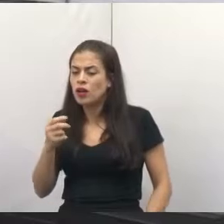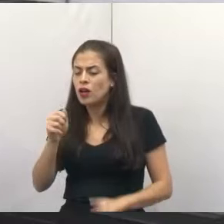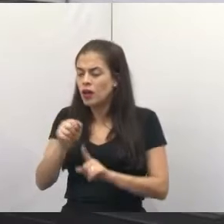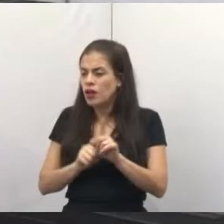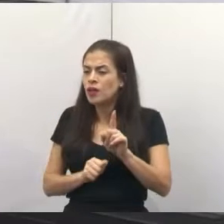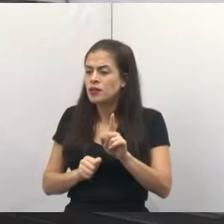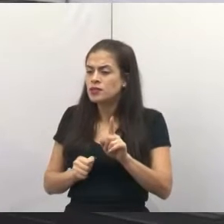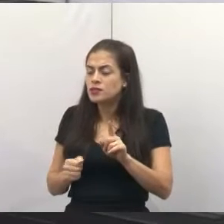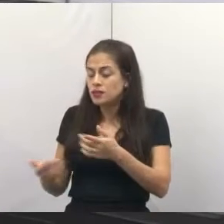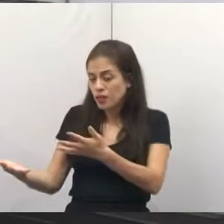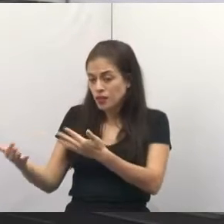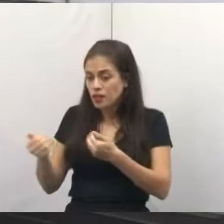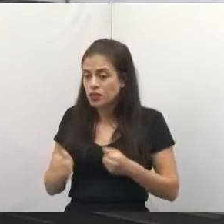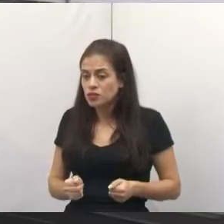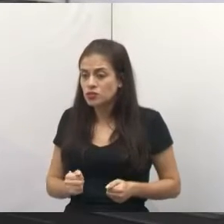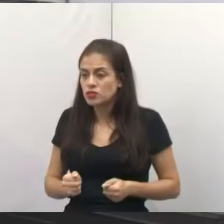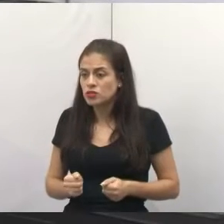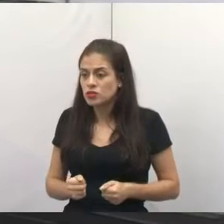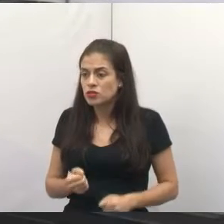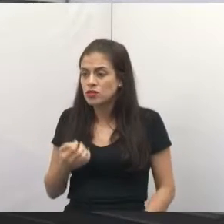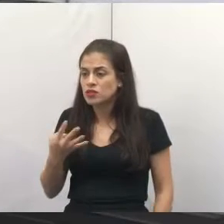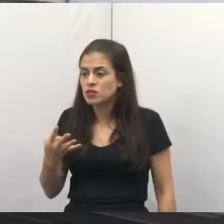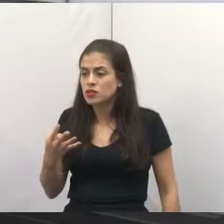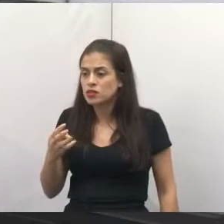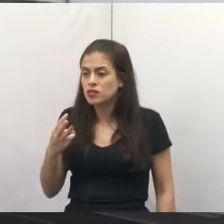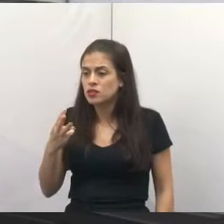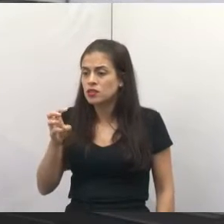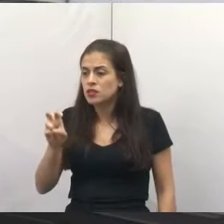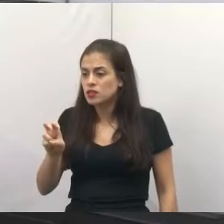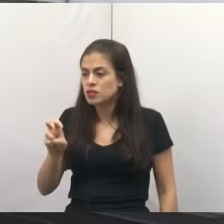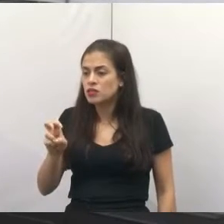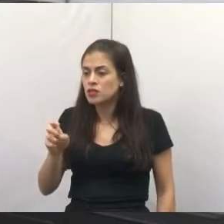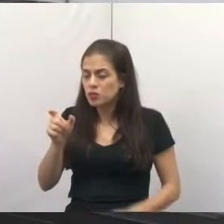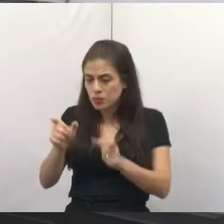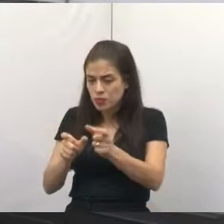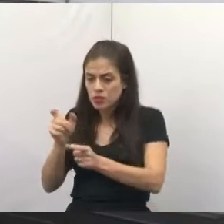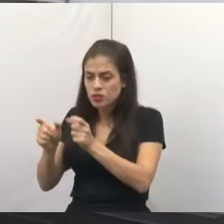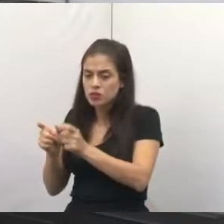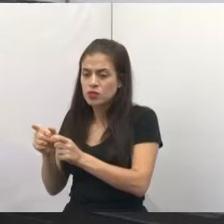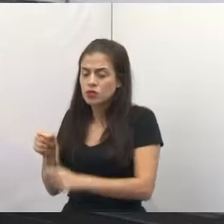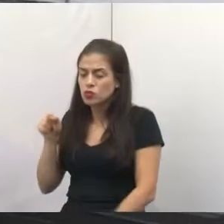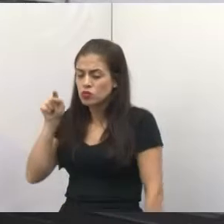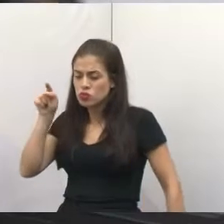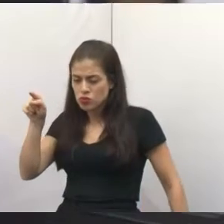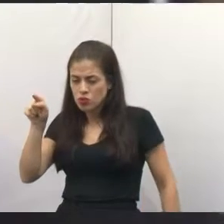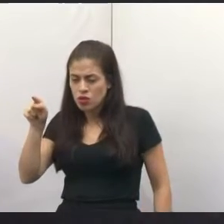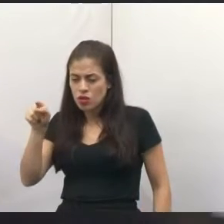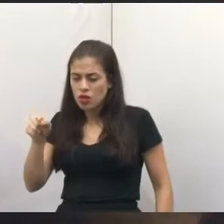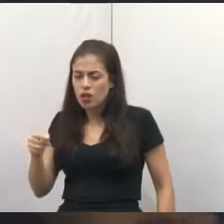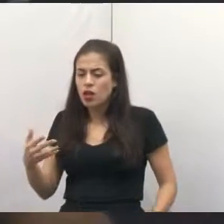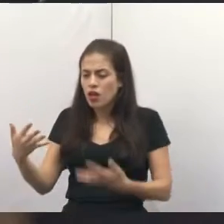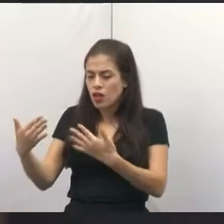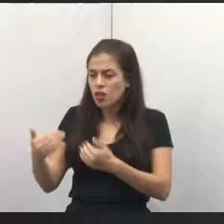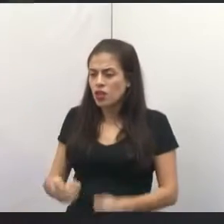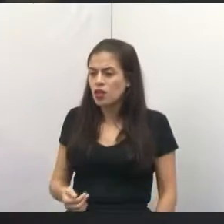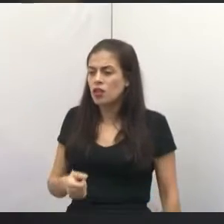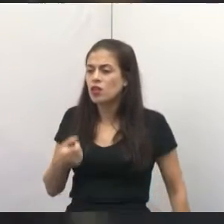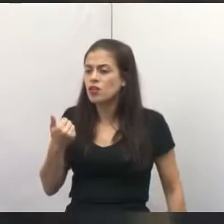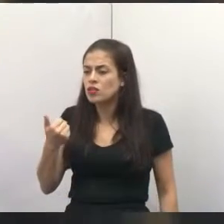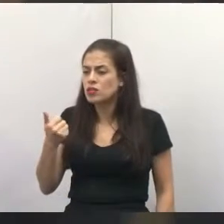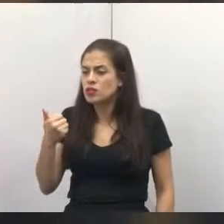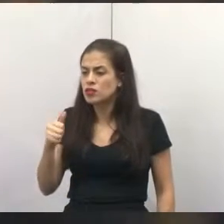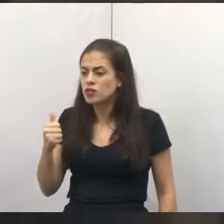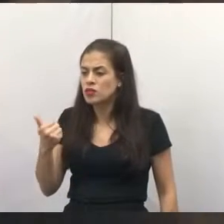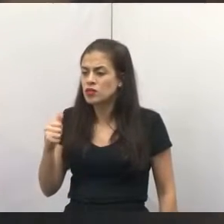435 pessoas. O senhor atendeu 118, menos de uma por dia. Então o trabalho do vereador lá